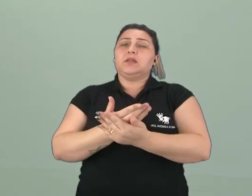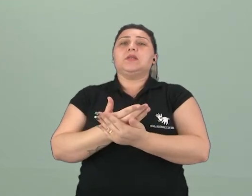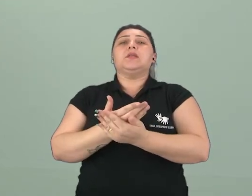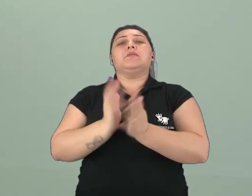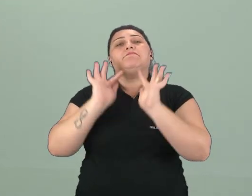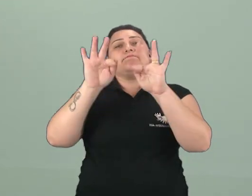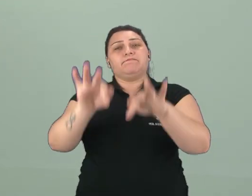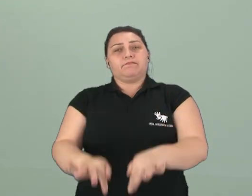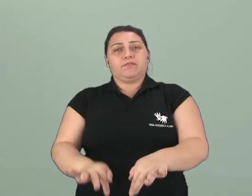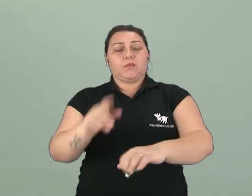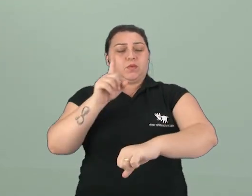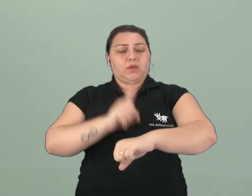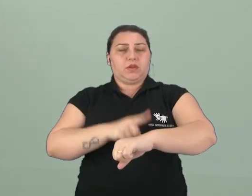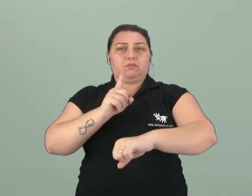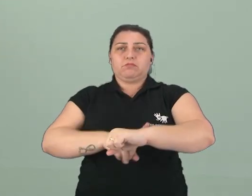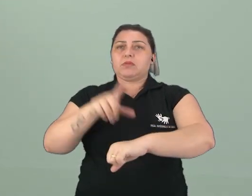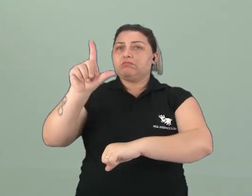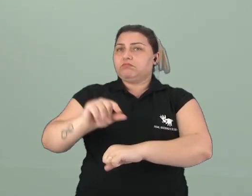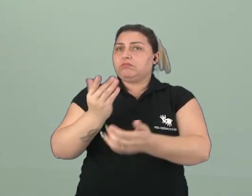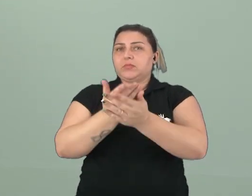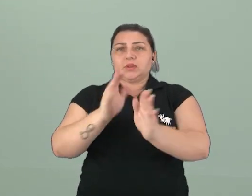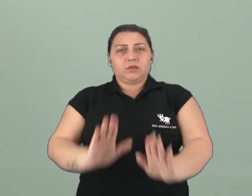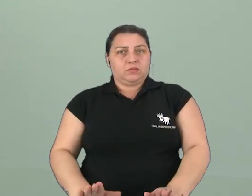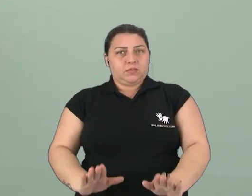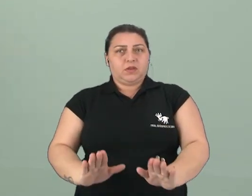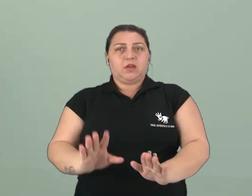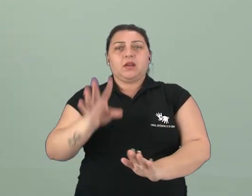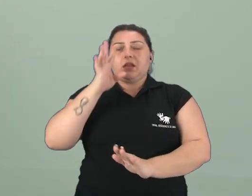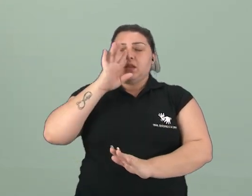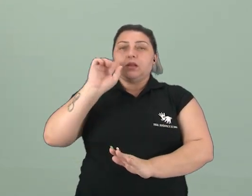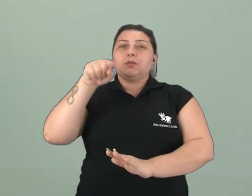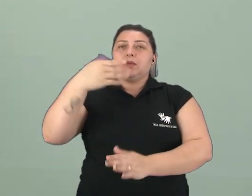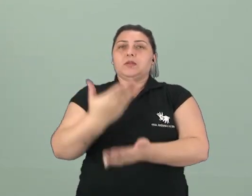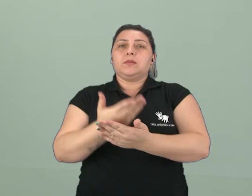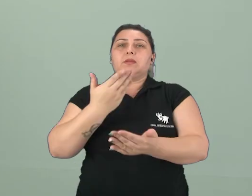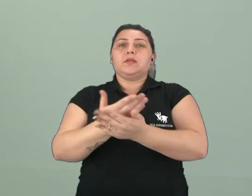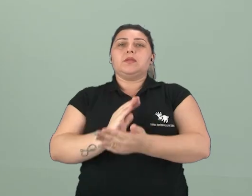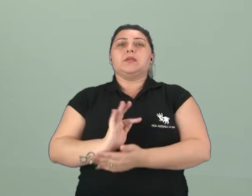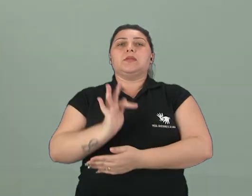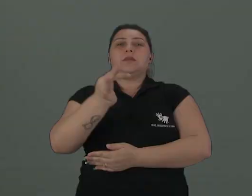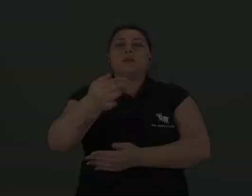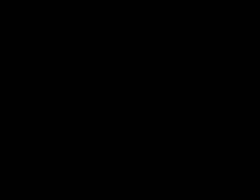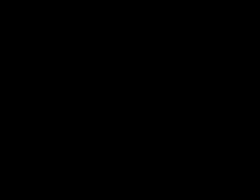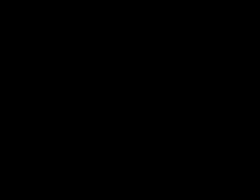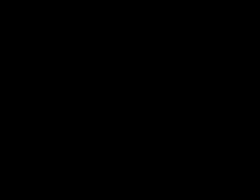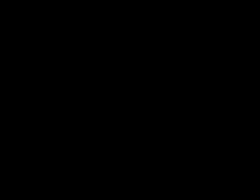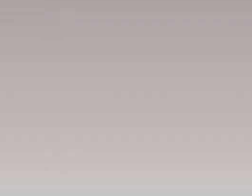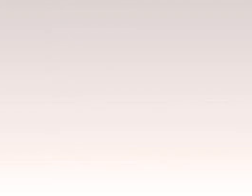aqui, pessoal, em virtude do nosso tempo. Fique atento aí às próximas aulas e até breve.